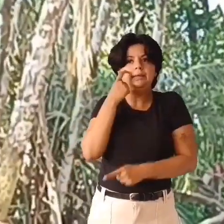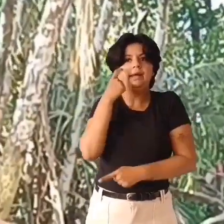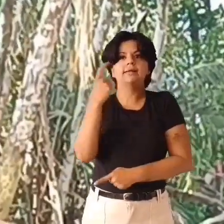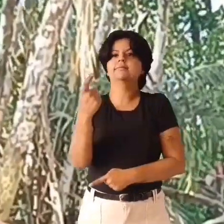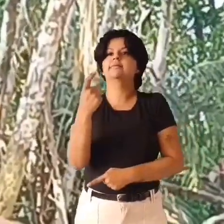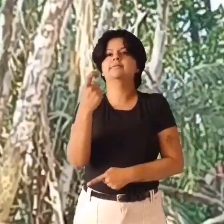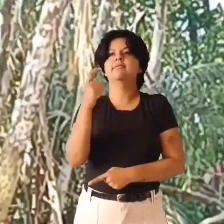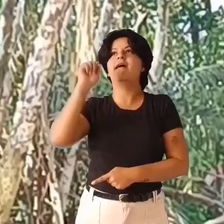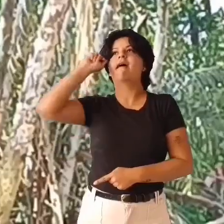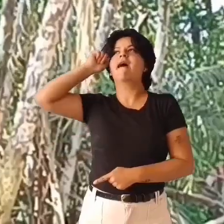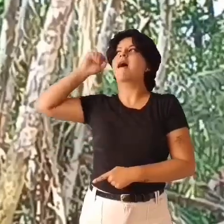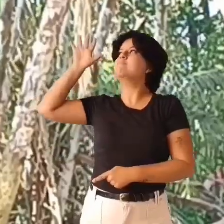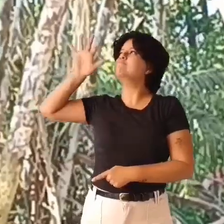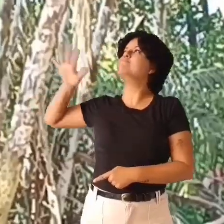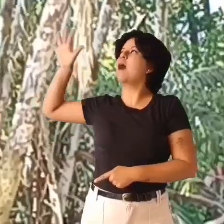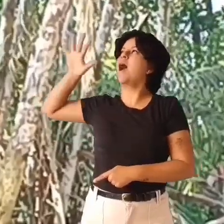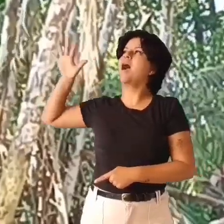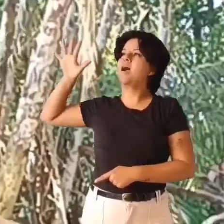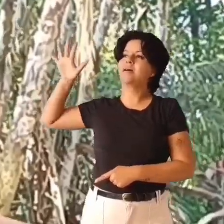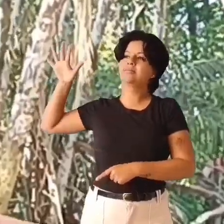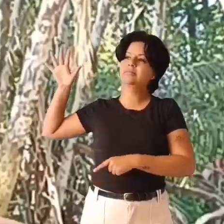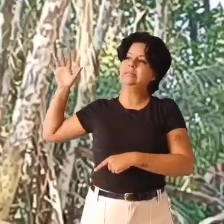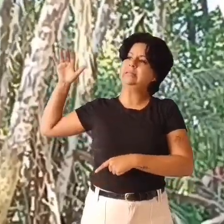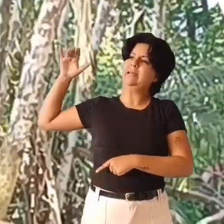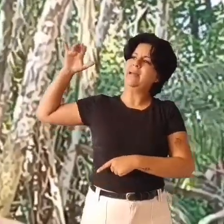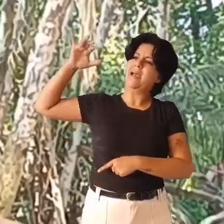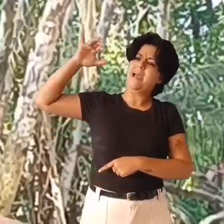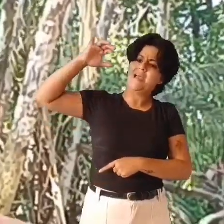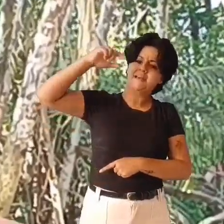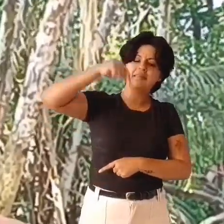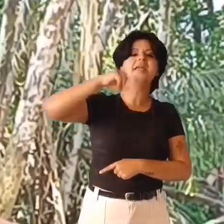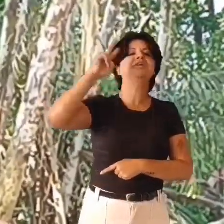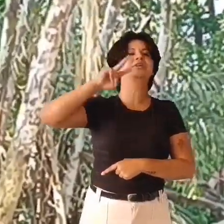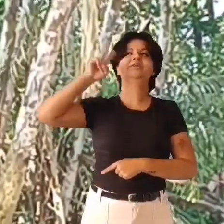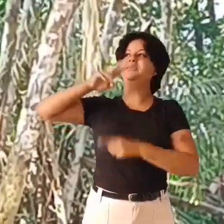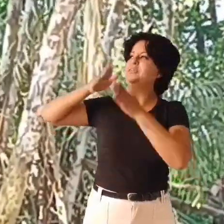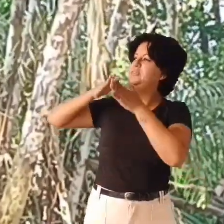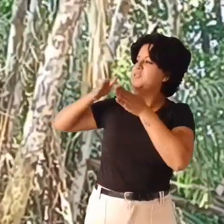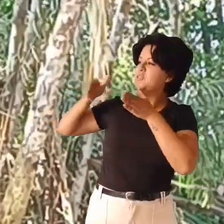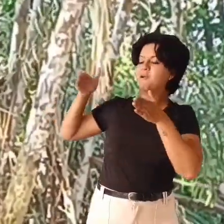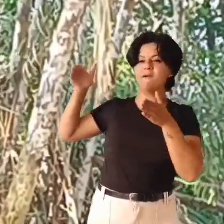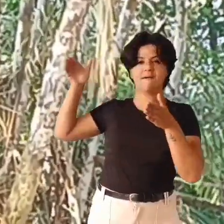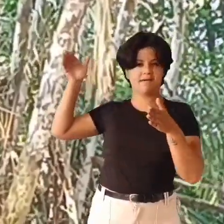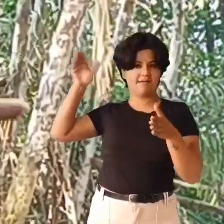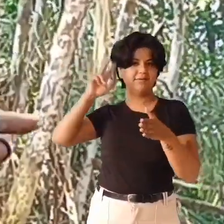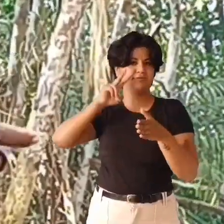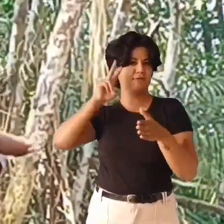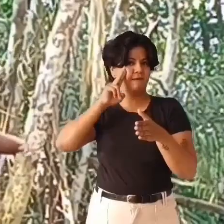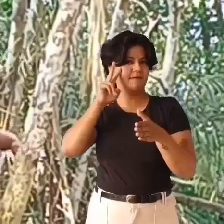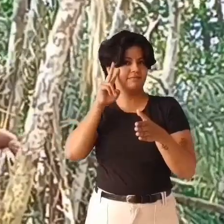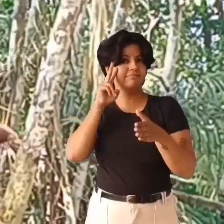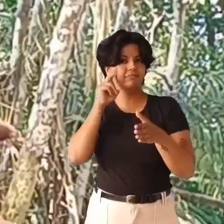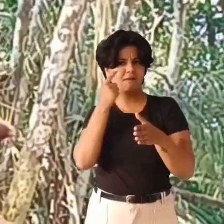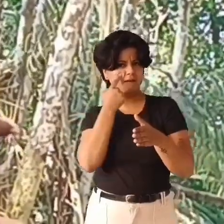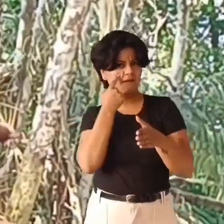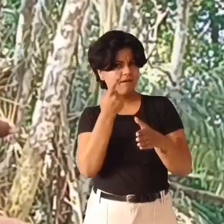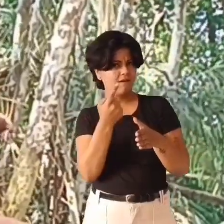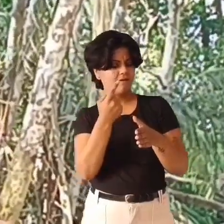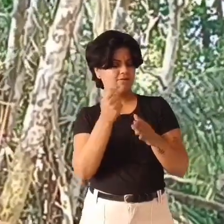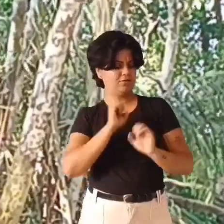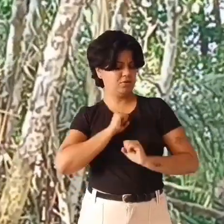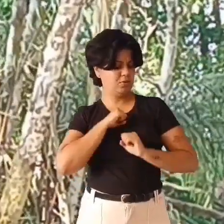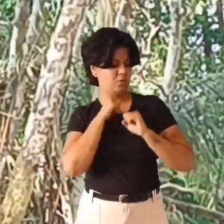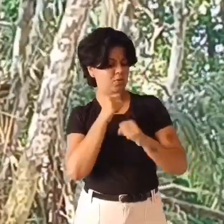ela atravessou o Atlântico, ela veio lá do Mazagão da África. E lá eles tiveram um contexto histórico muito grande